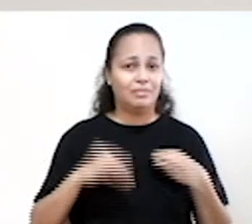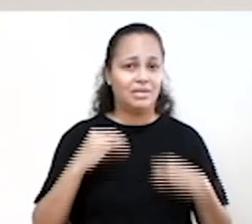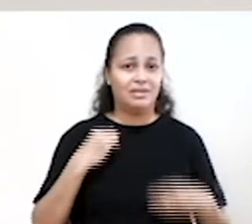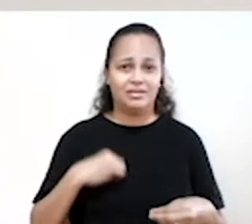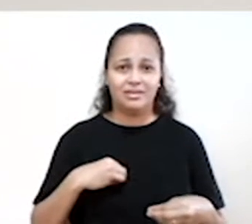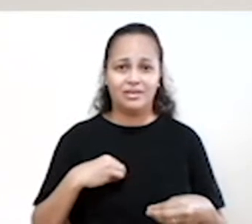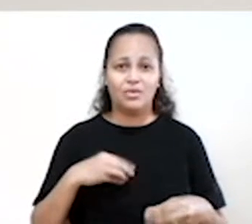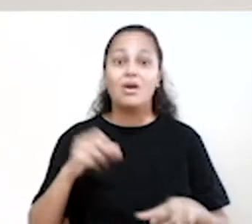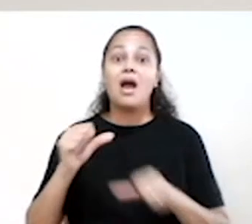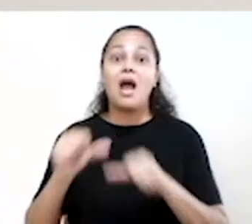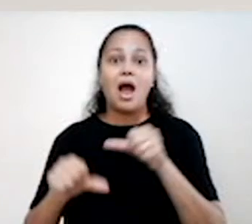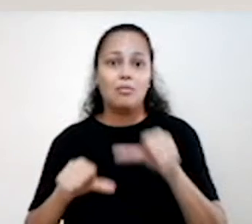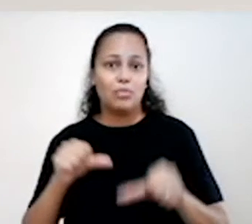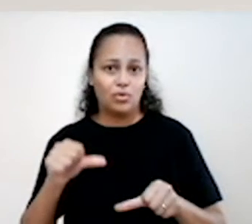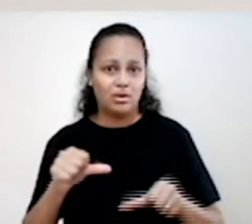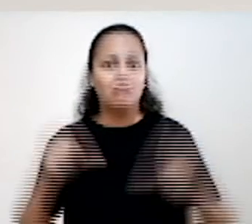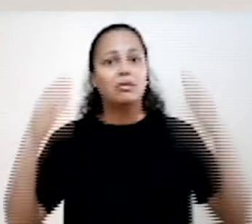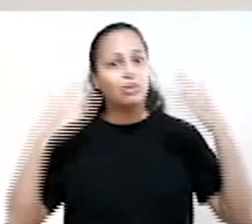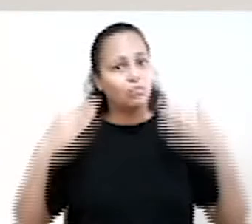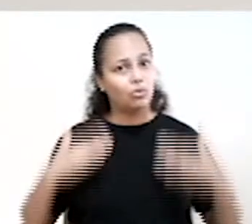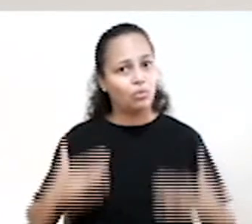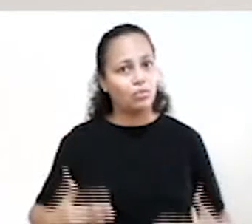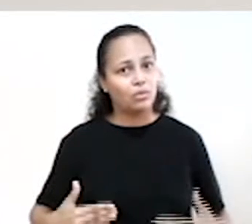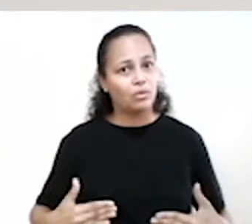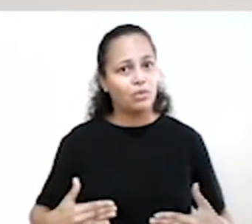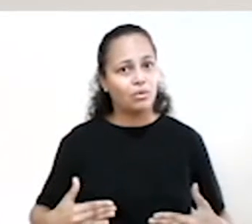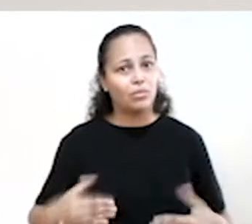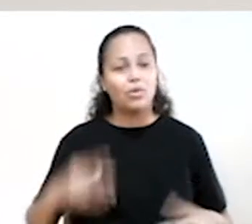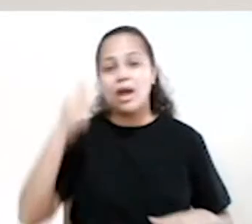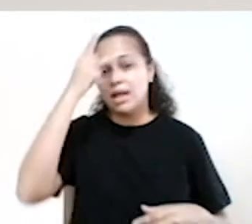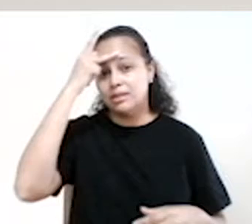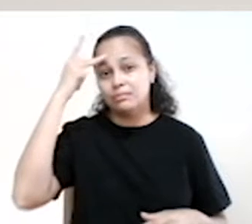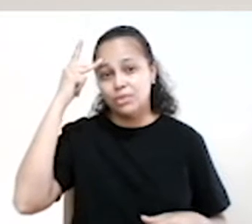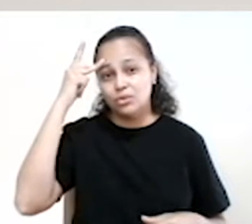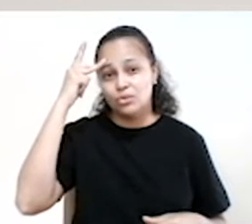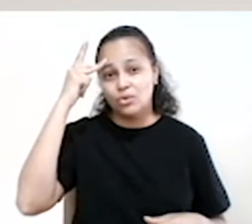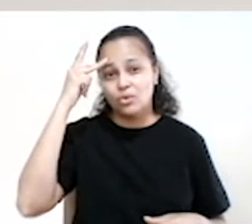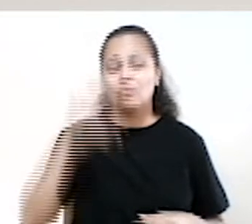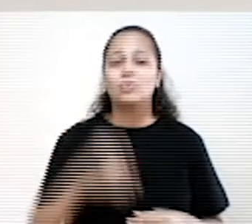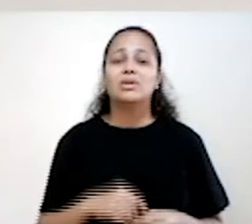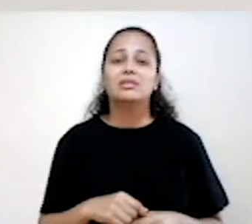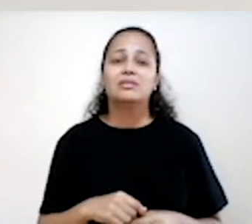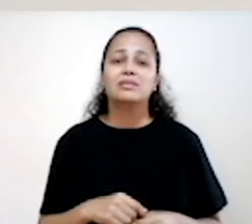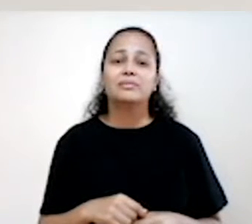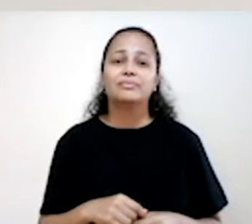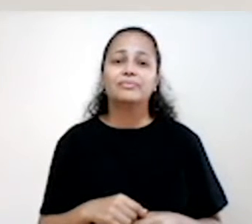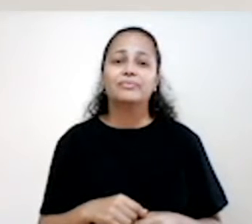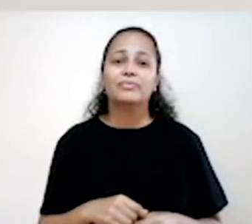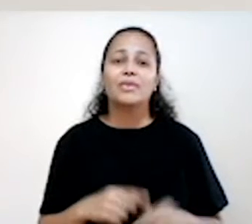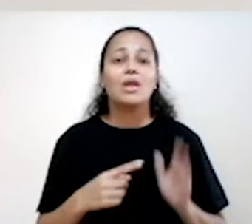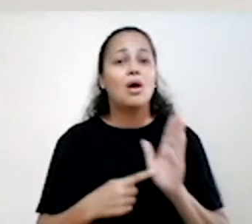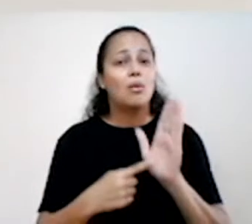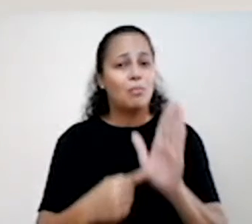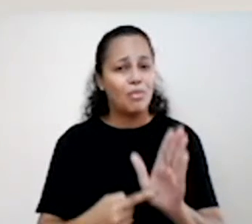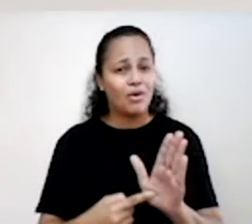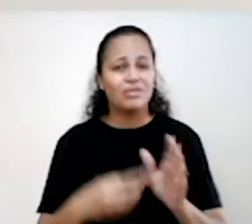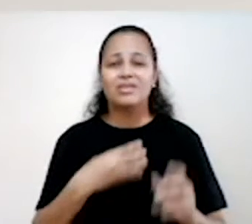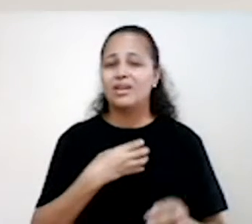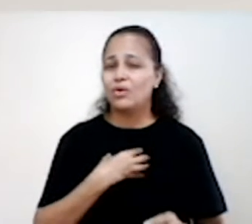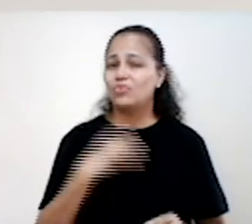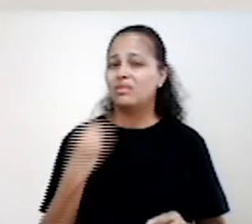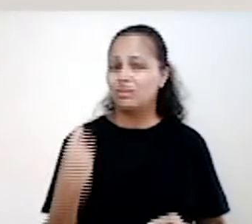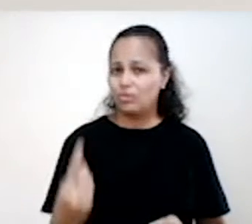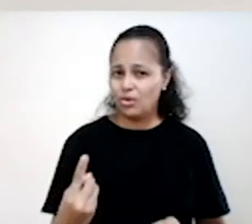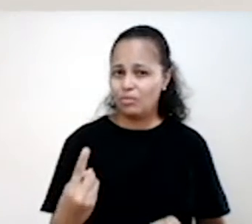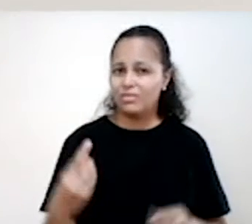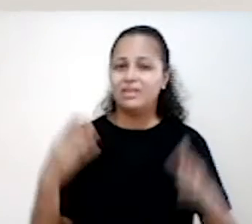alterações orgânicas, que são alterações que acontecem no corpo, as pessoas que sofrem dessa síndrome, ela costuma apresentar esses tipos de sintomas,